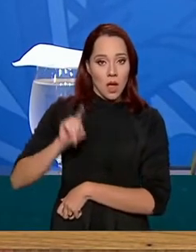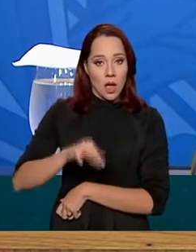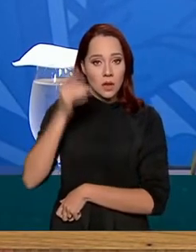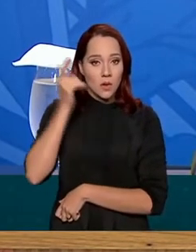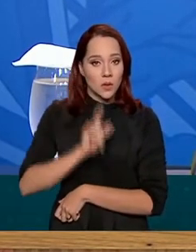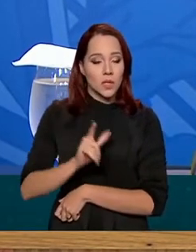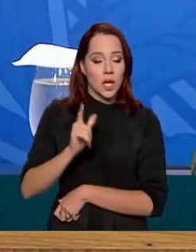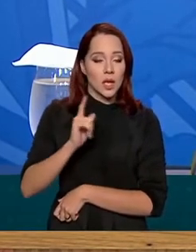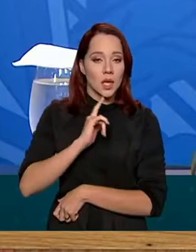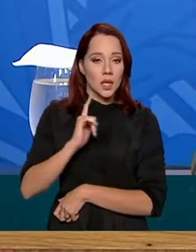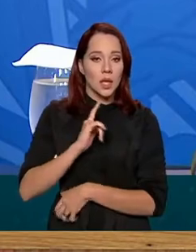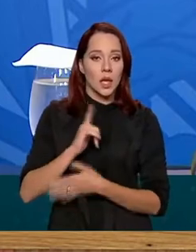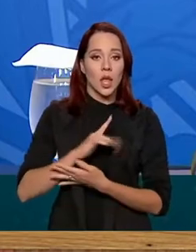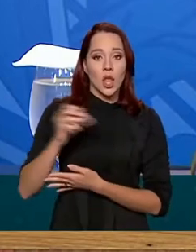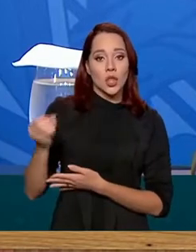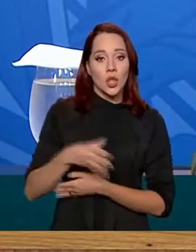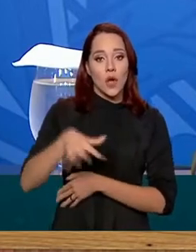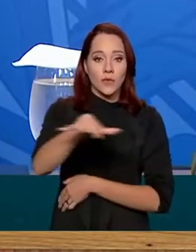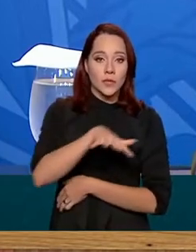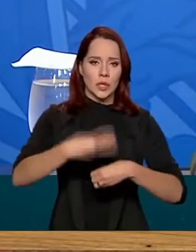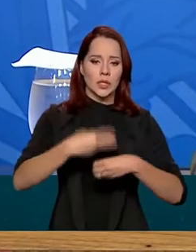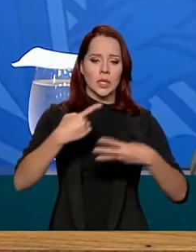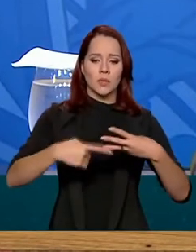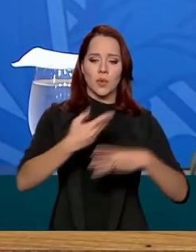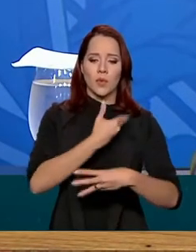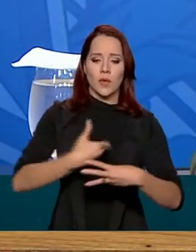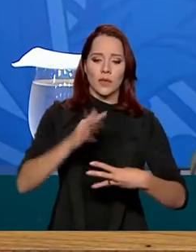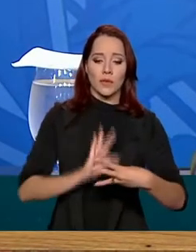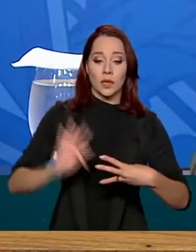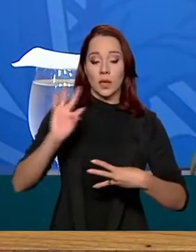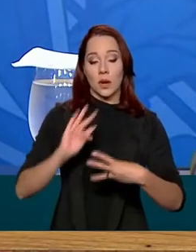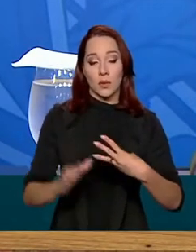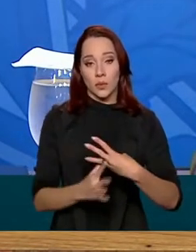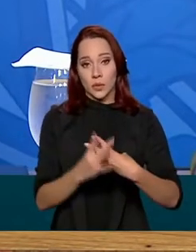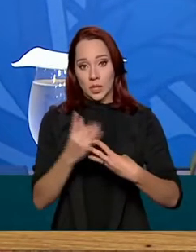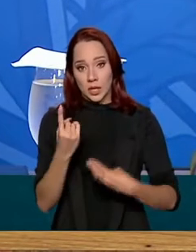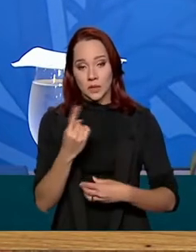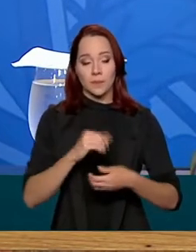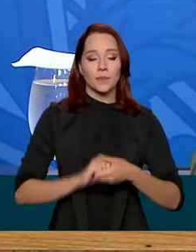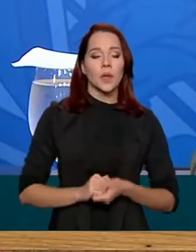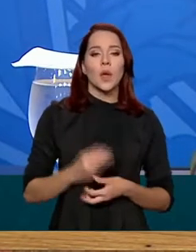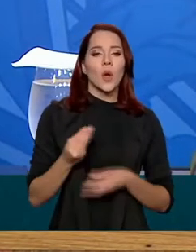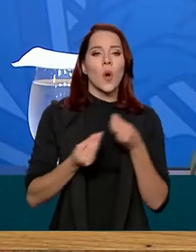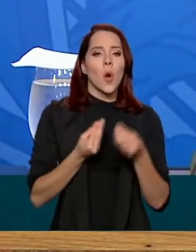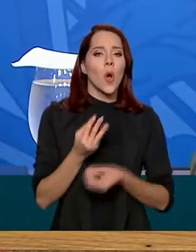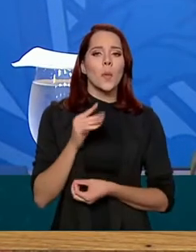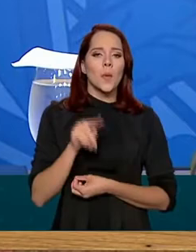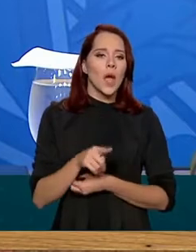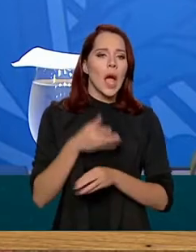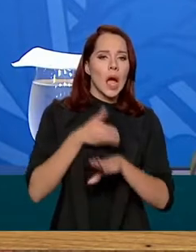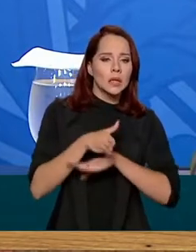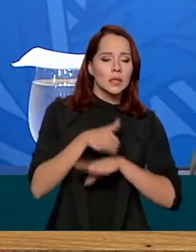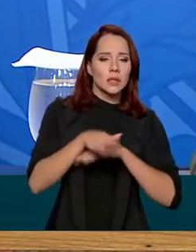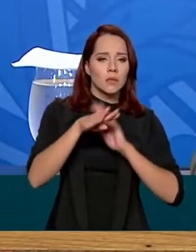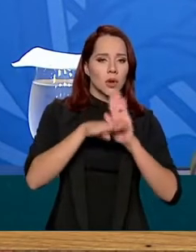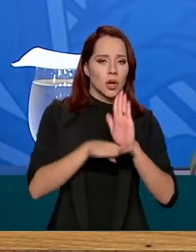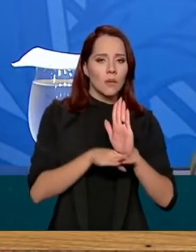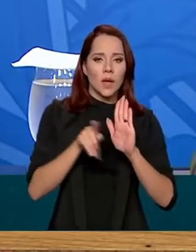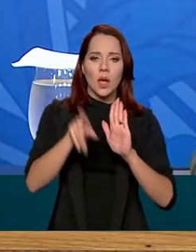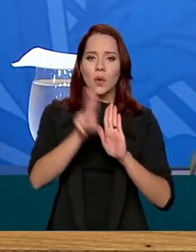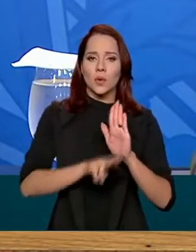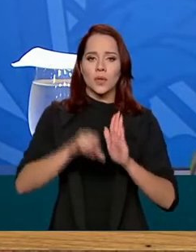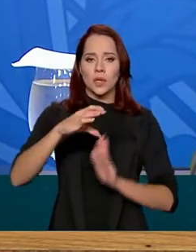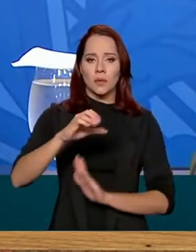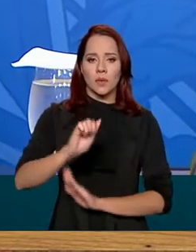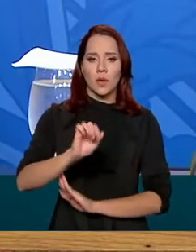galgar novos espaços. A maneira de operacionalização e de acesso ao programa se dá através do